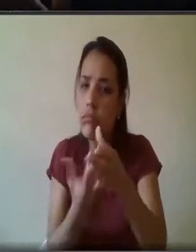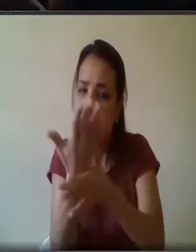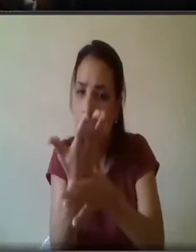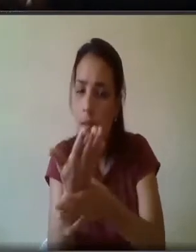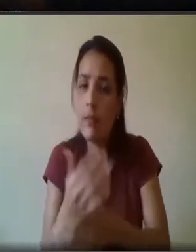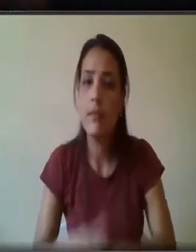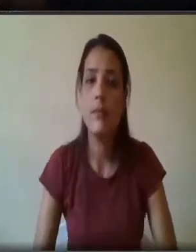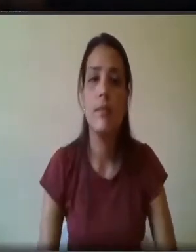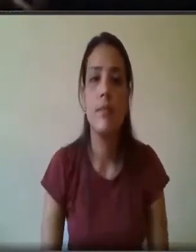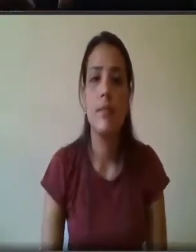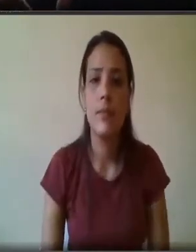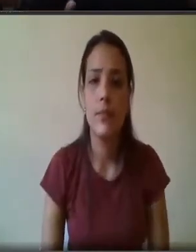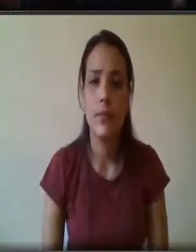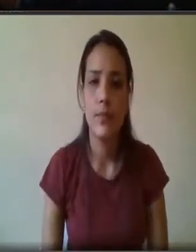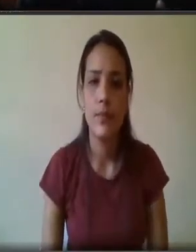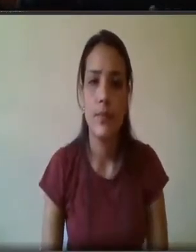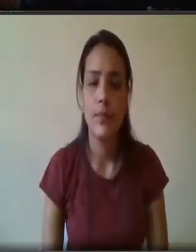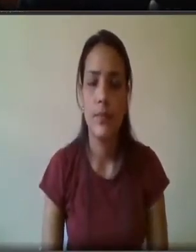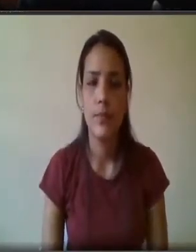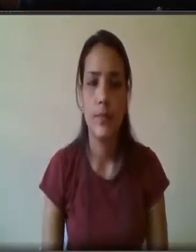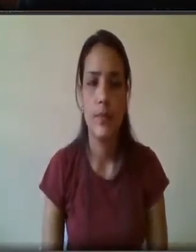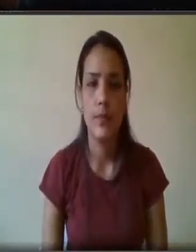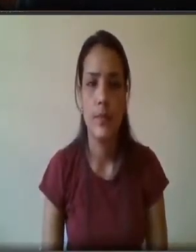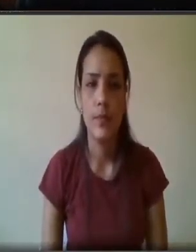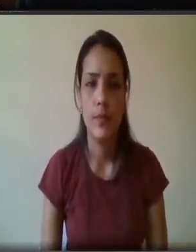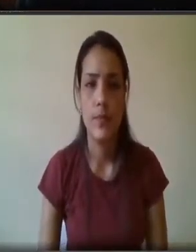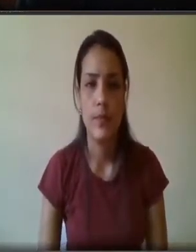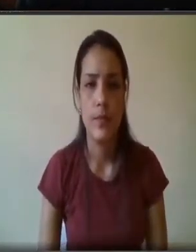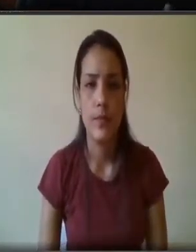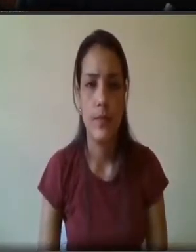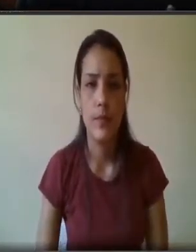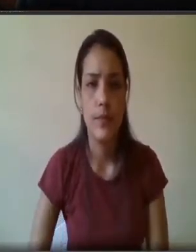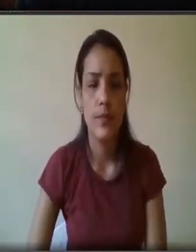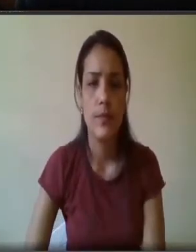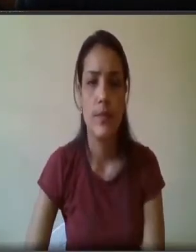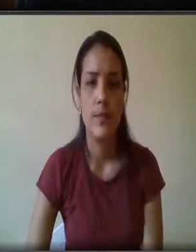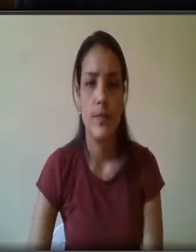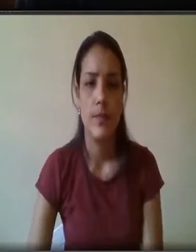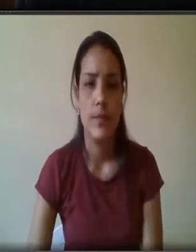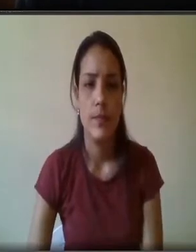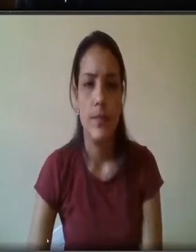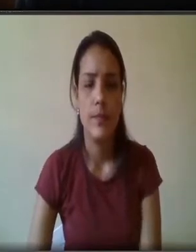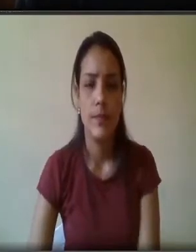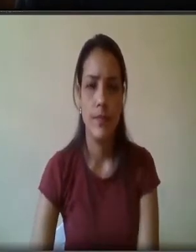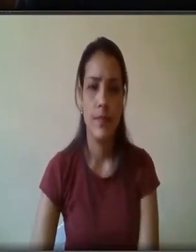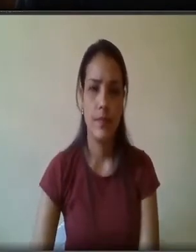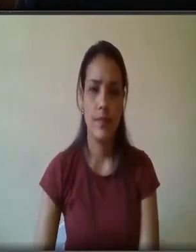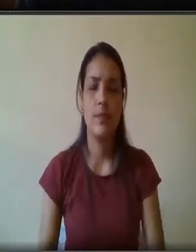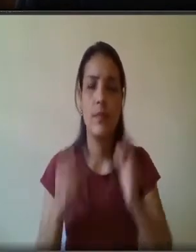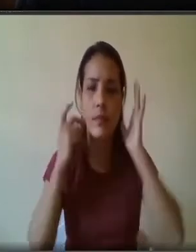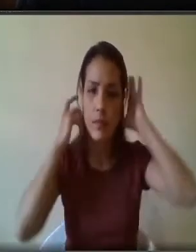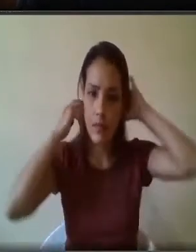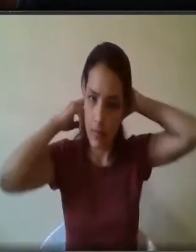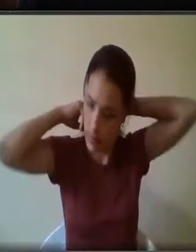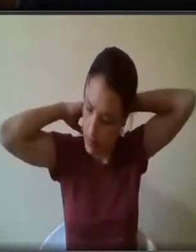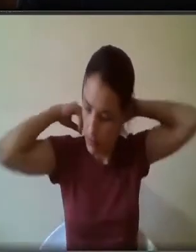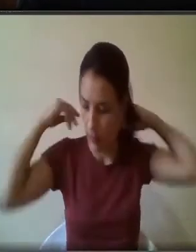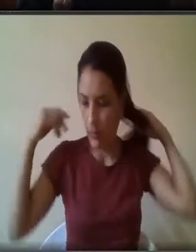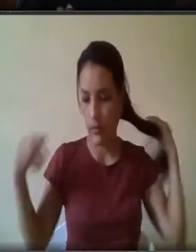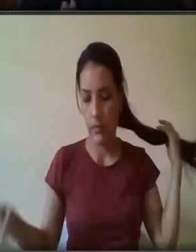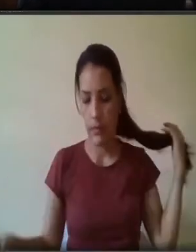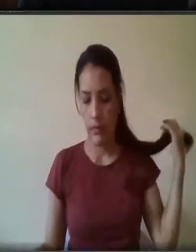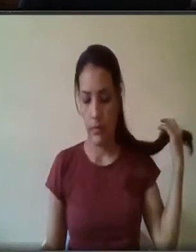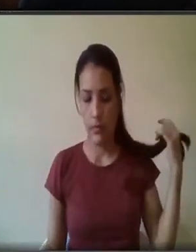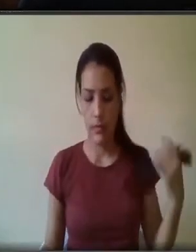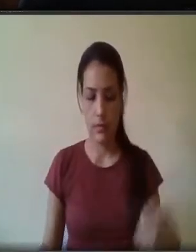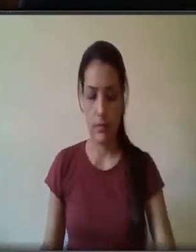placa vai colidir com a outra. Tá? Aí a margem passiva da placa. Tá?